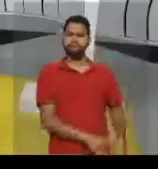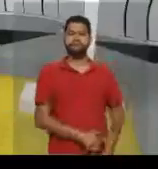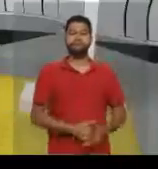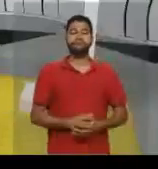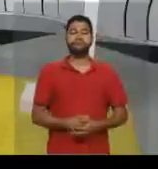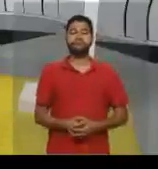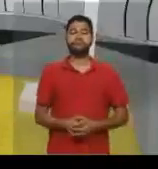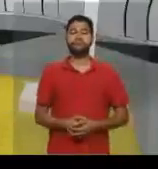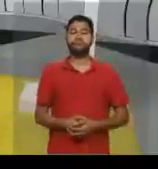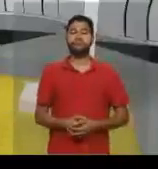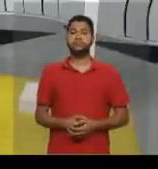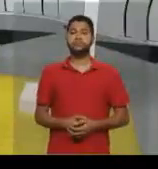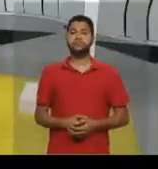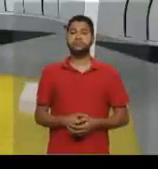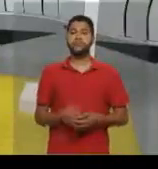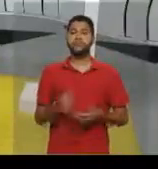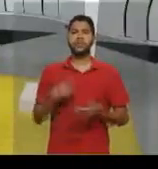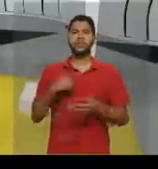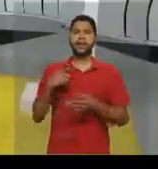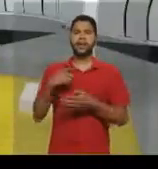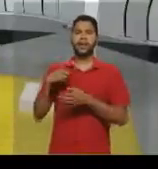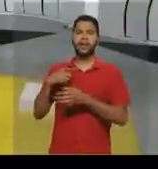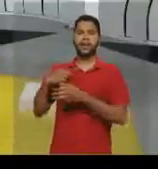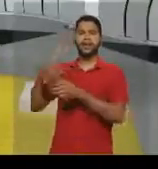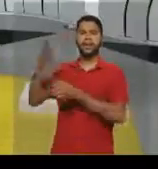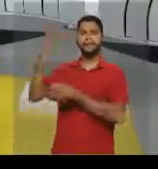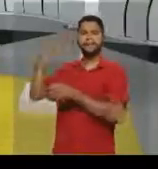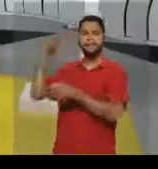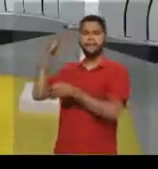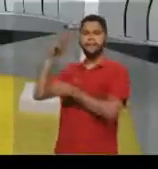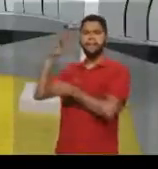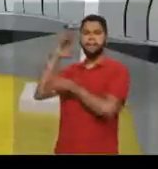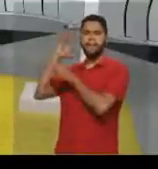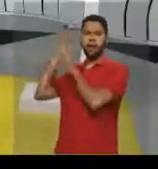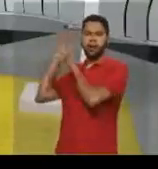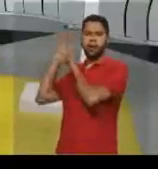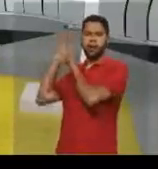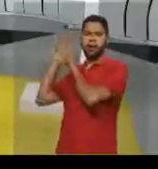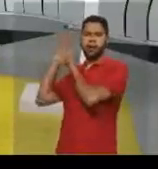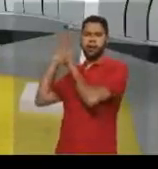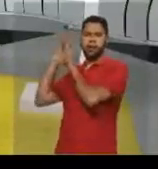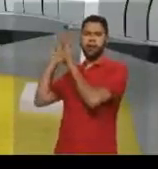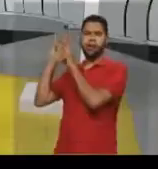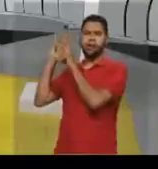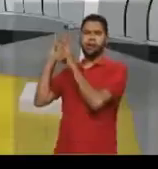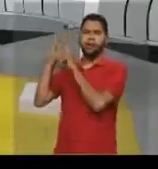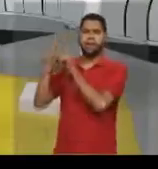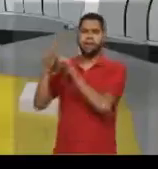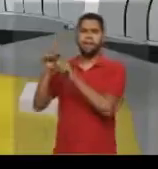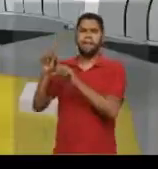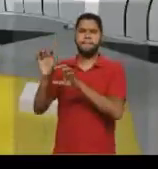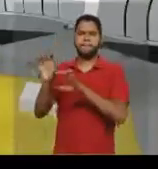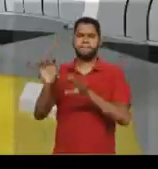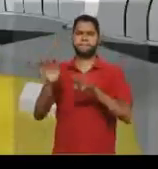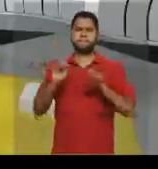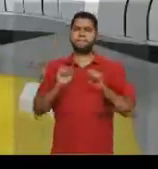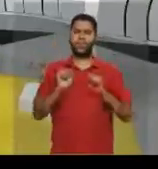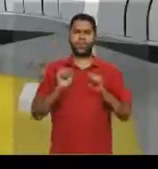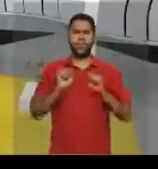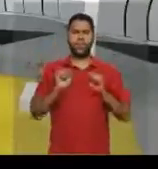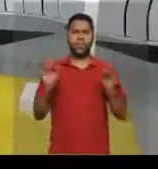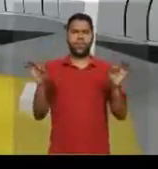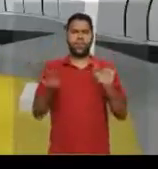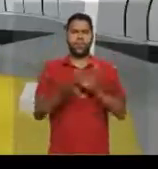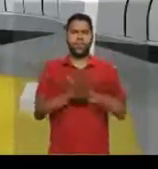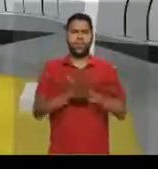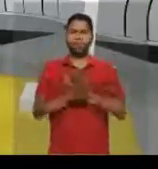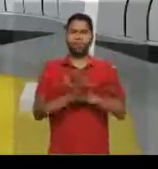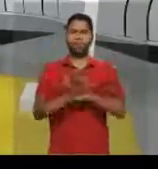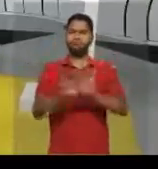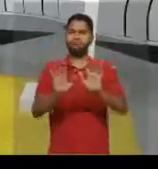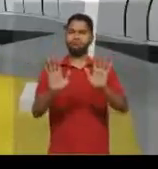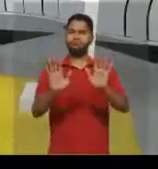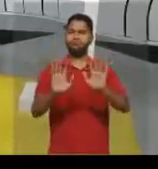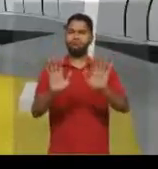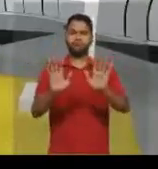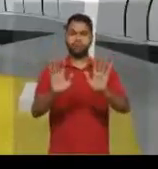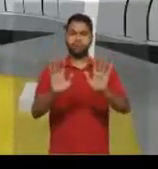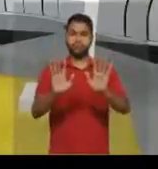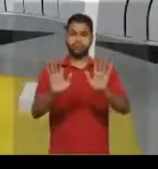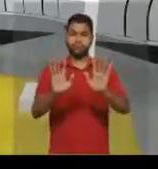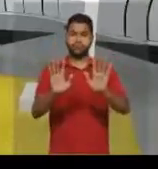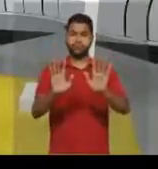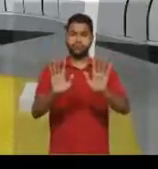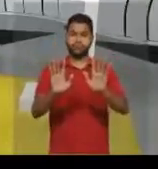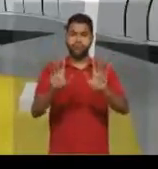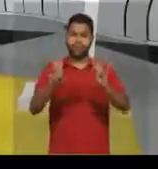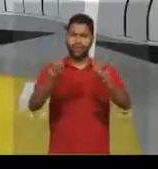e sem cargas anteriores, né? Sem essa questão de nós já termos formado assim, ideias